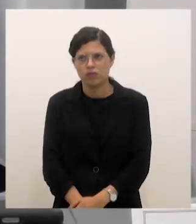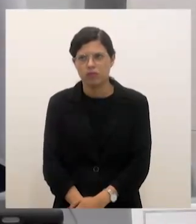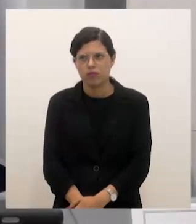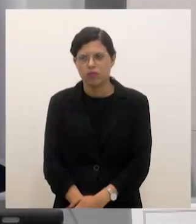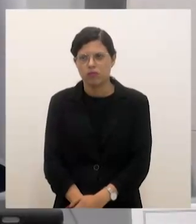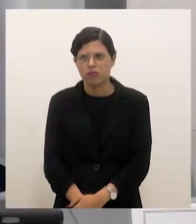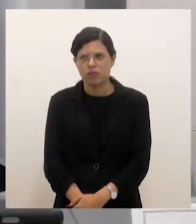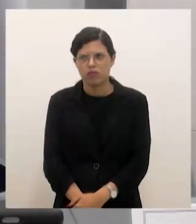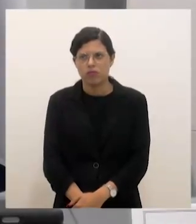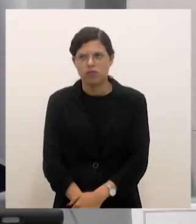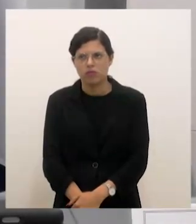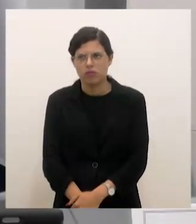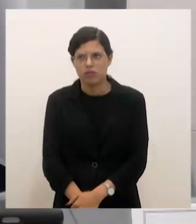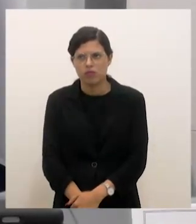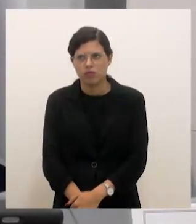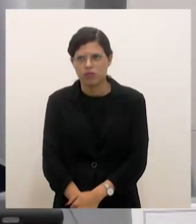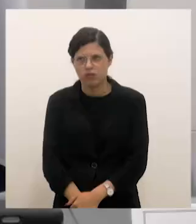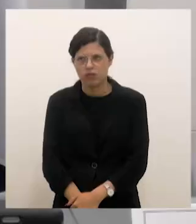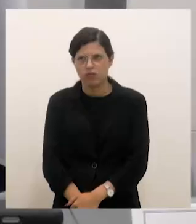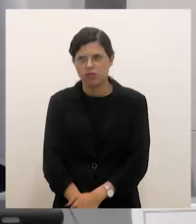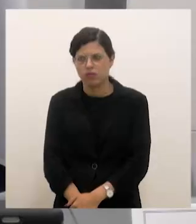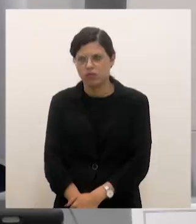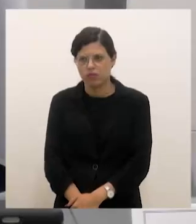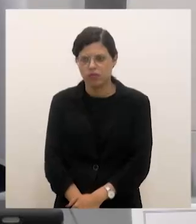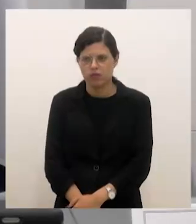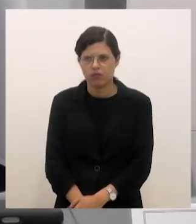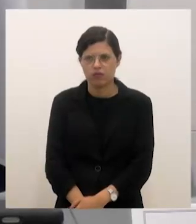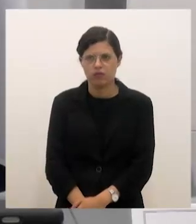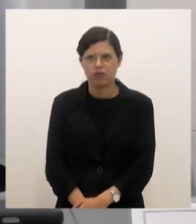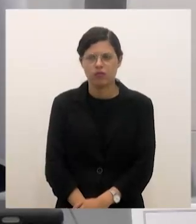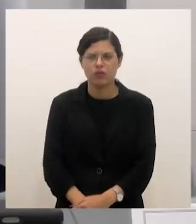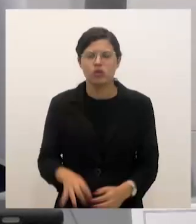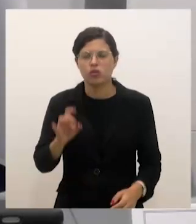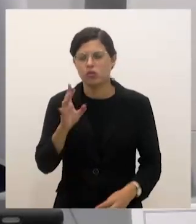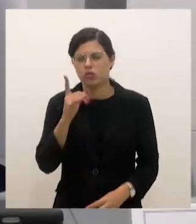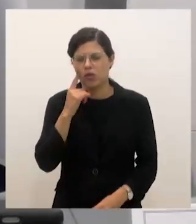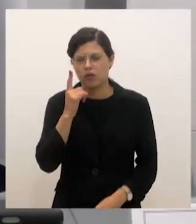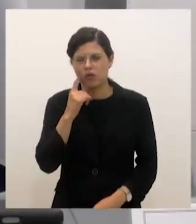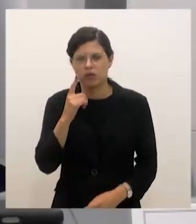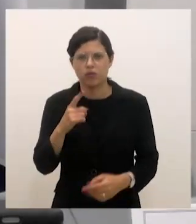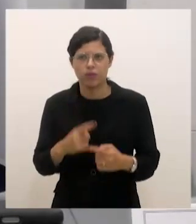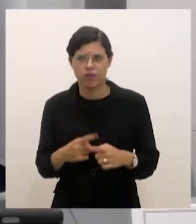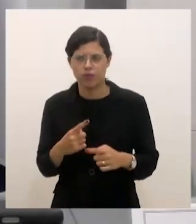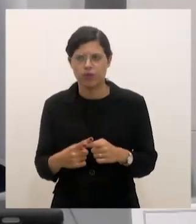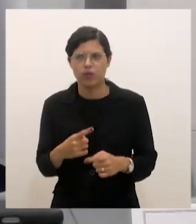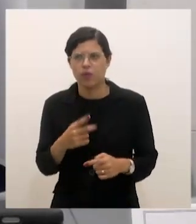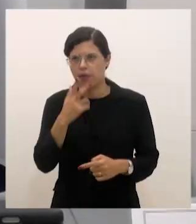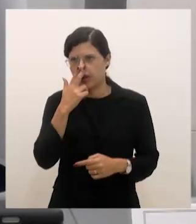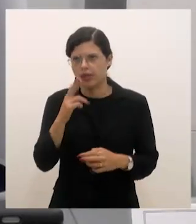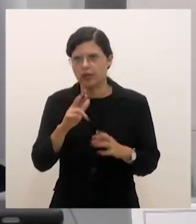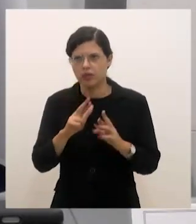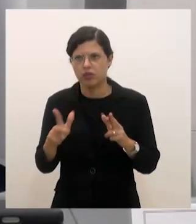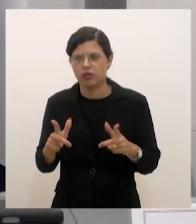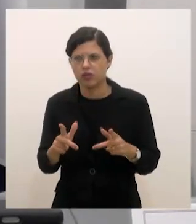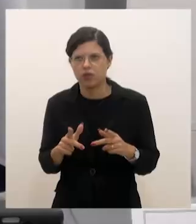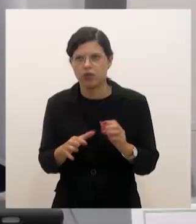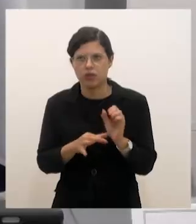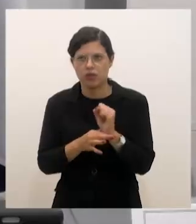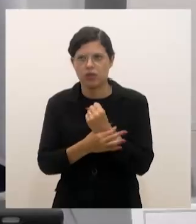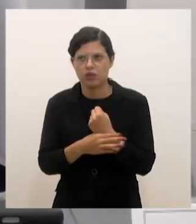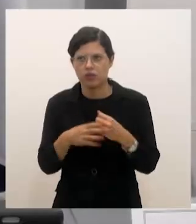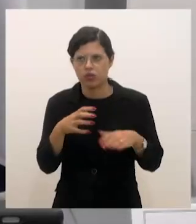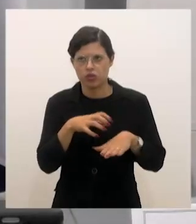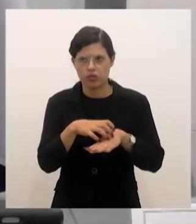Não havia. Deixa eu só confirmar aqui, deputado, presidente, porque me parece que é diferente. A garantia de deslocamento não é